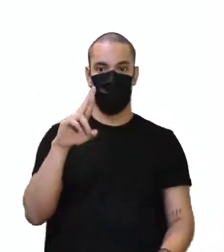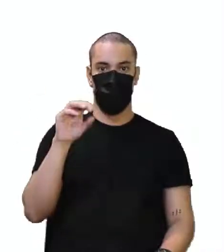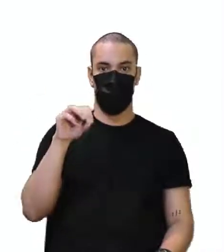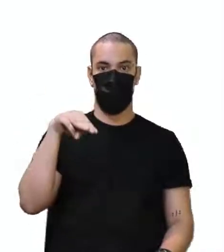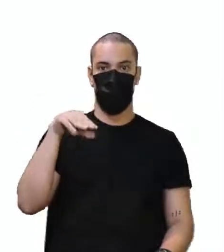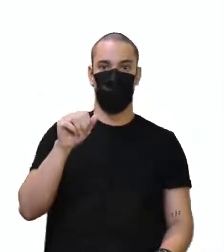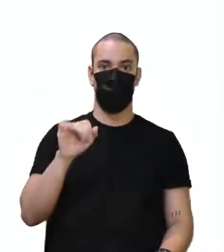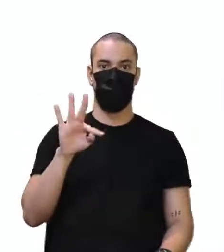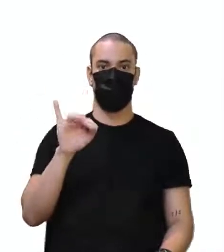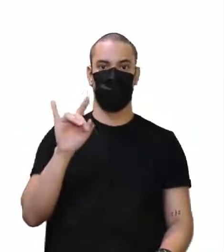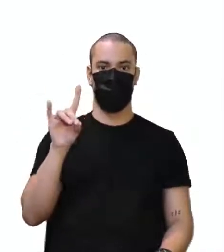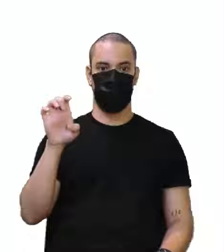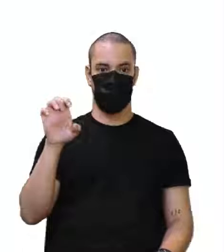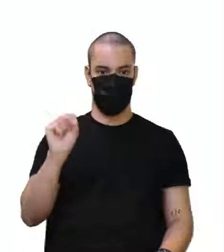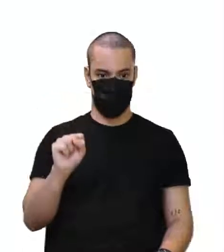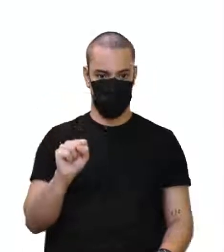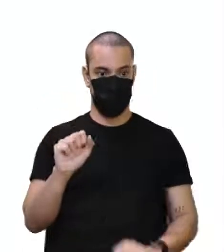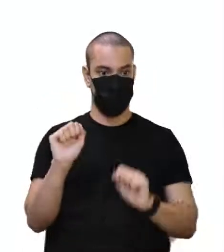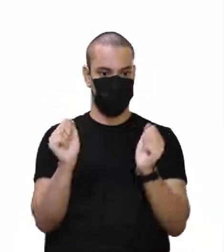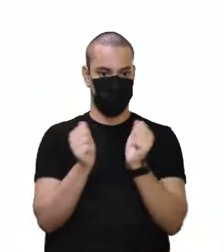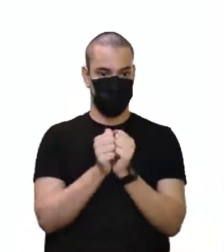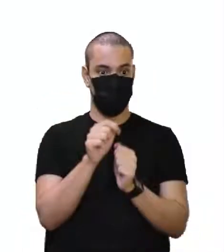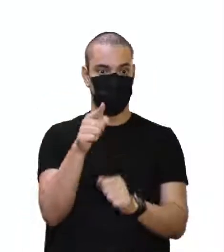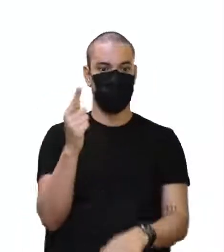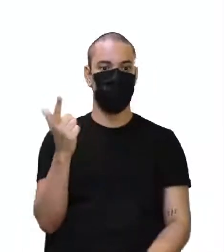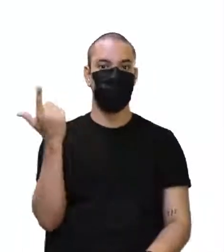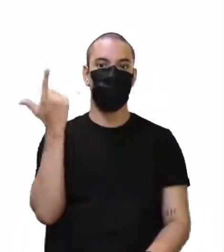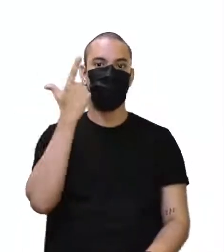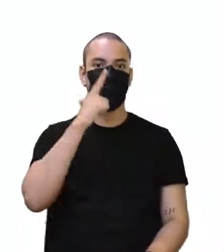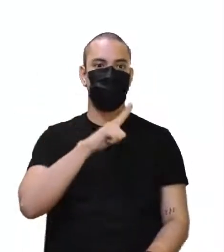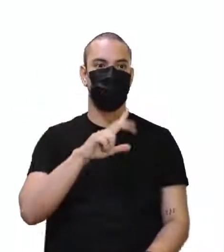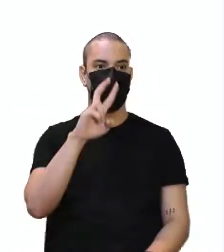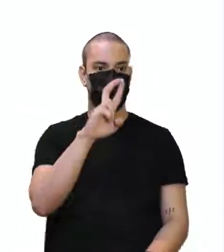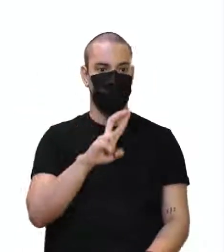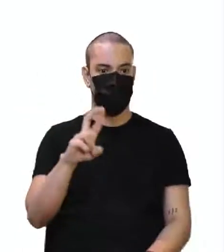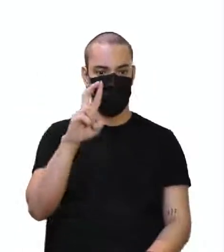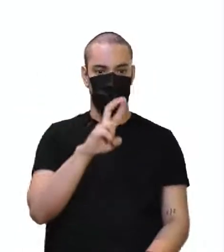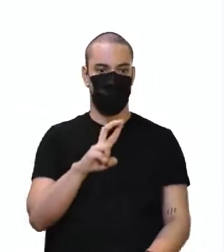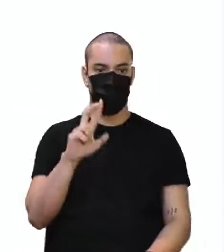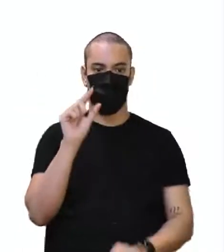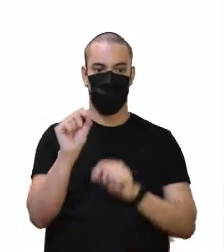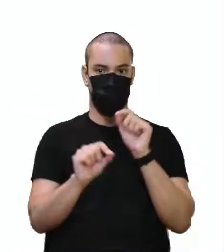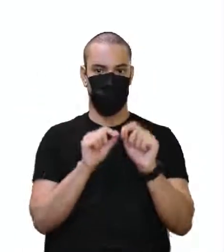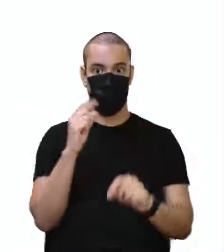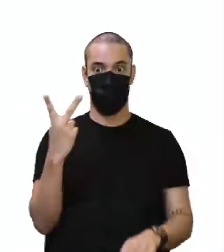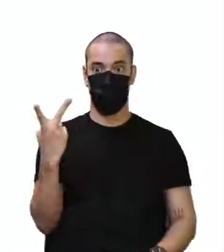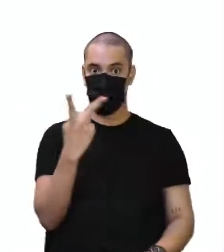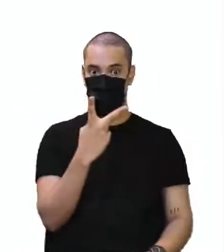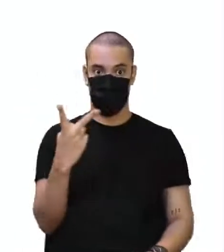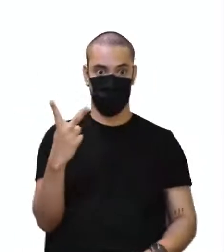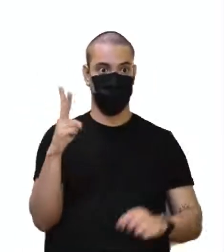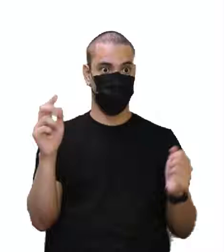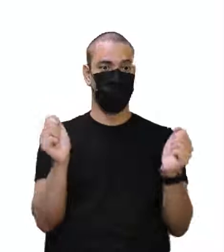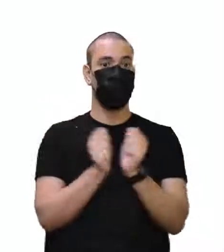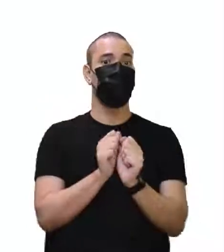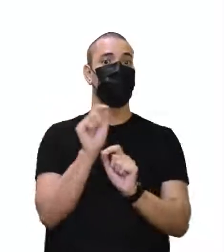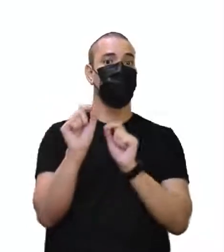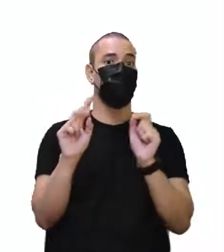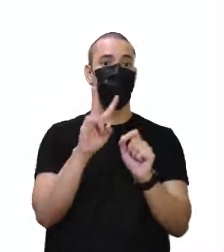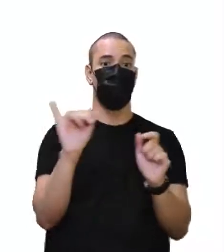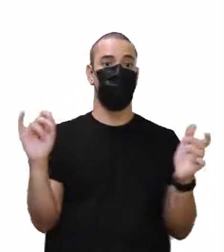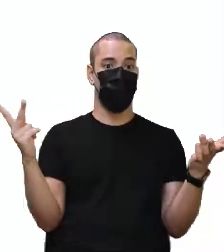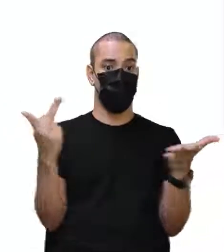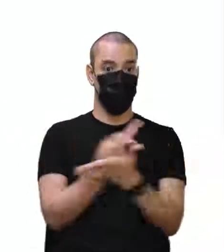irmãs. Ok. Aí, você consegue agora visualizar o cromossomo com essas duas cromátides. E aí, o que vai